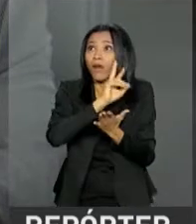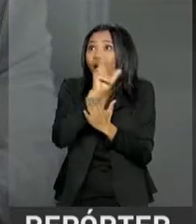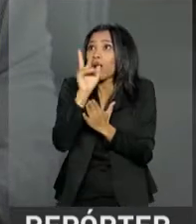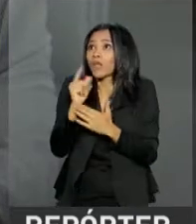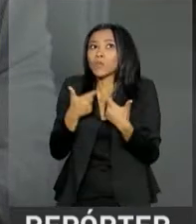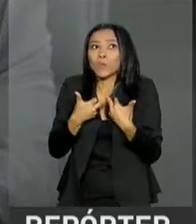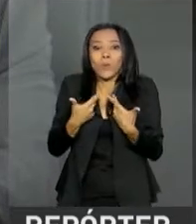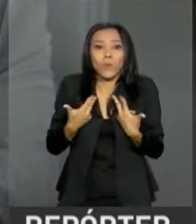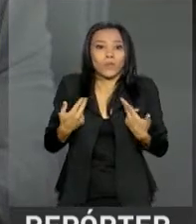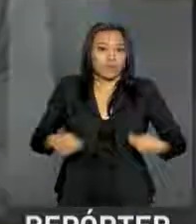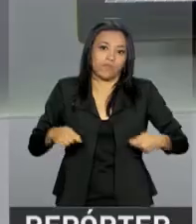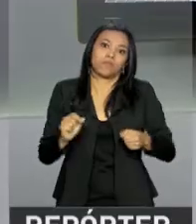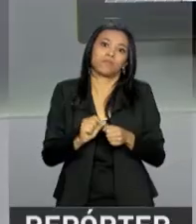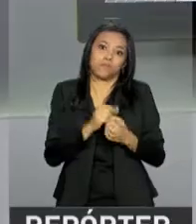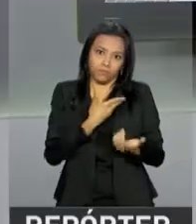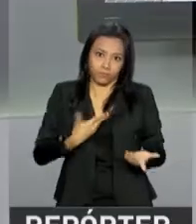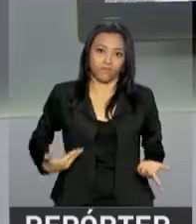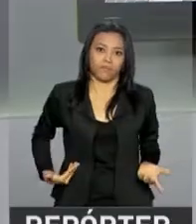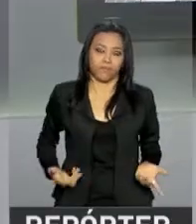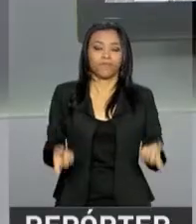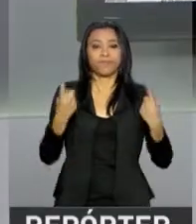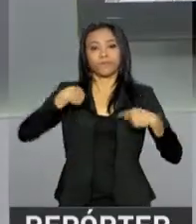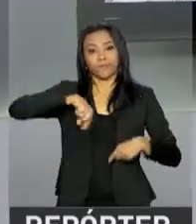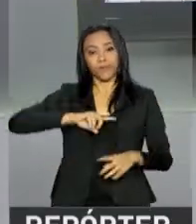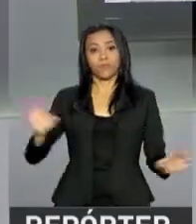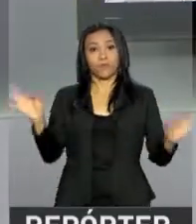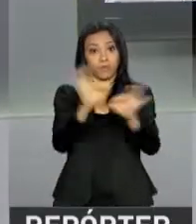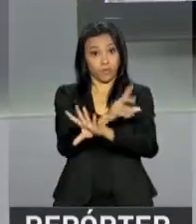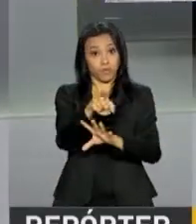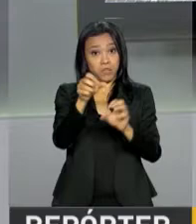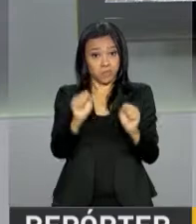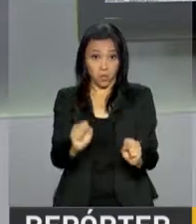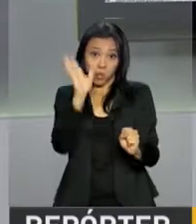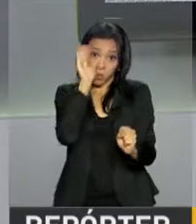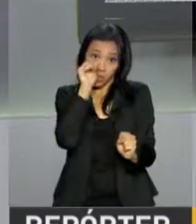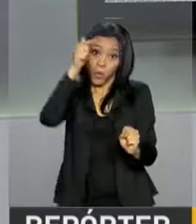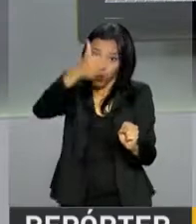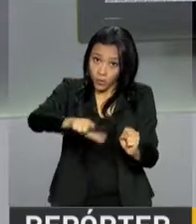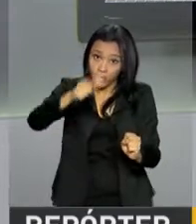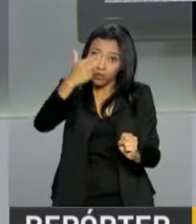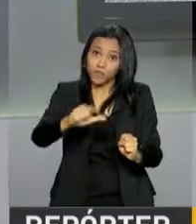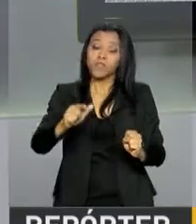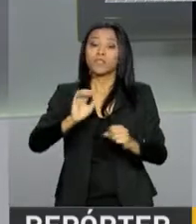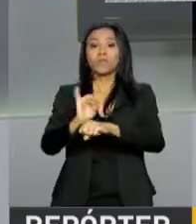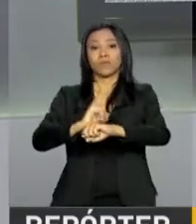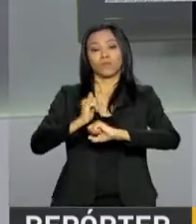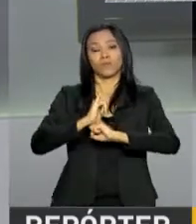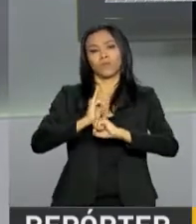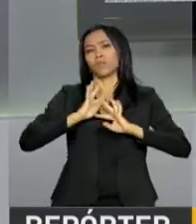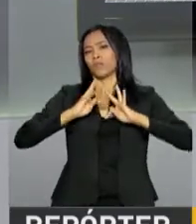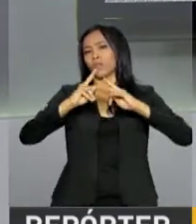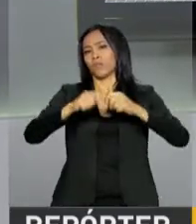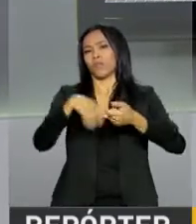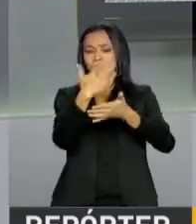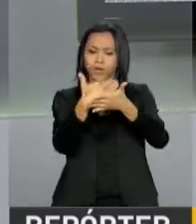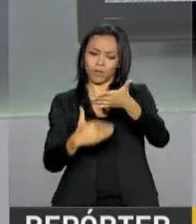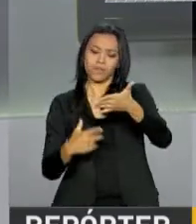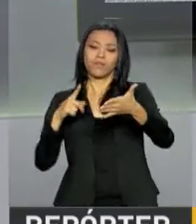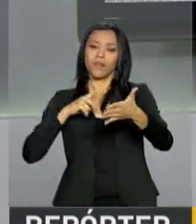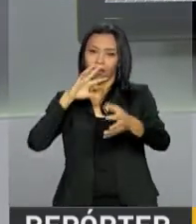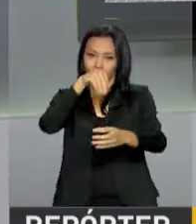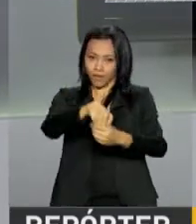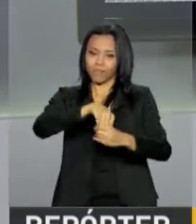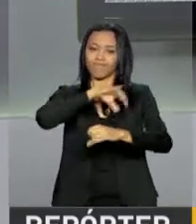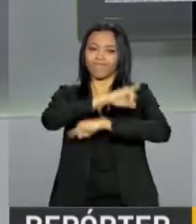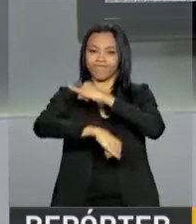de atividades que o Estado tem. E nós ficamos por aqui, mas você pode rever as reportagens no YouTube. E toda a nossa programação também está